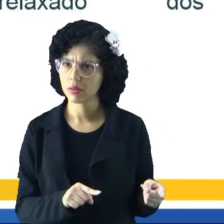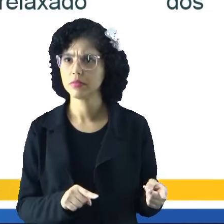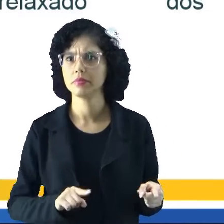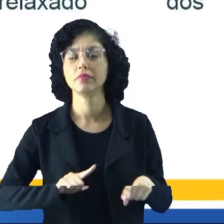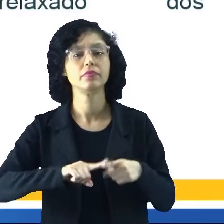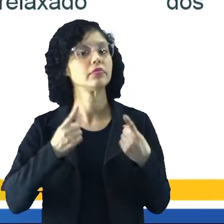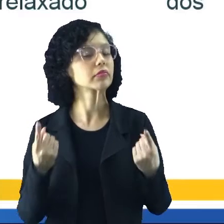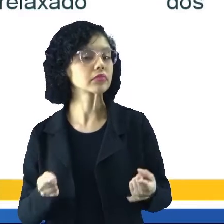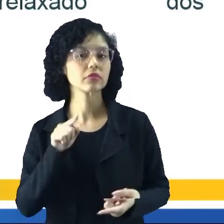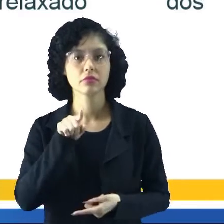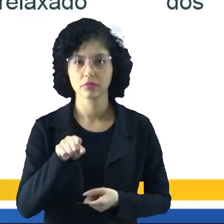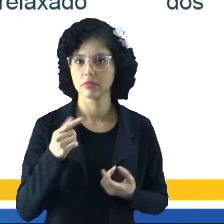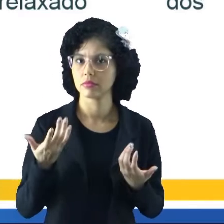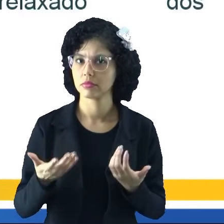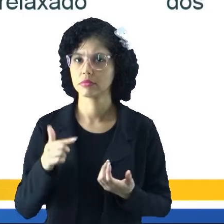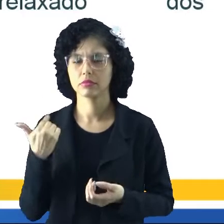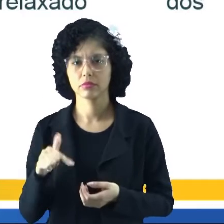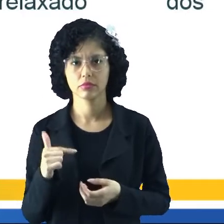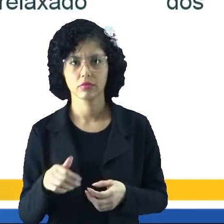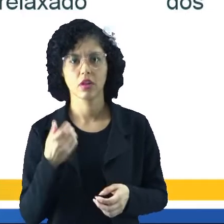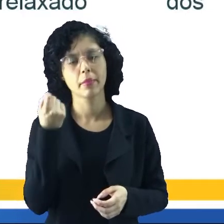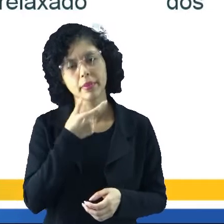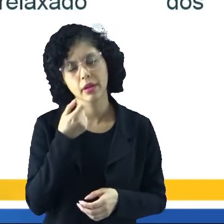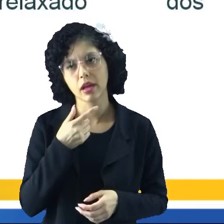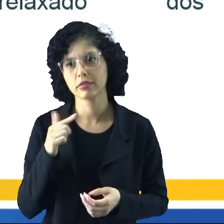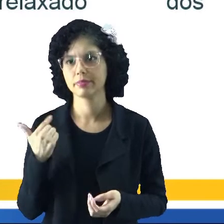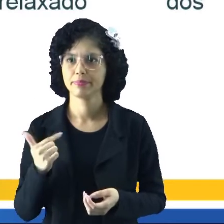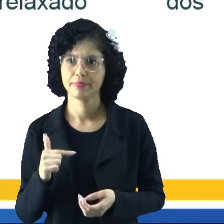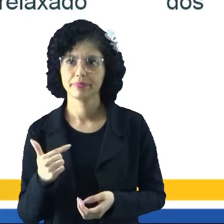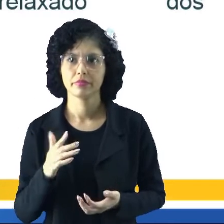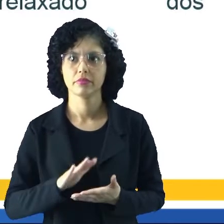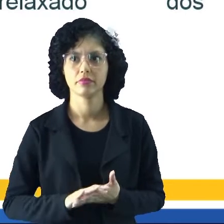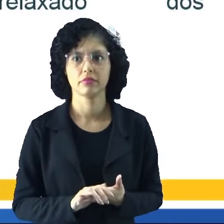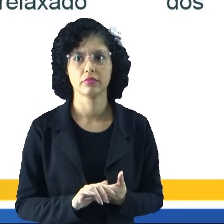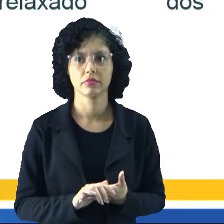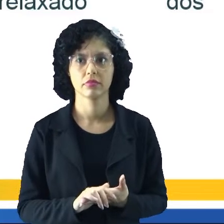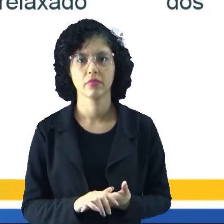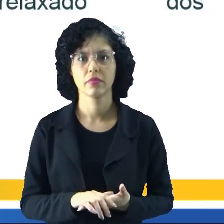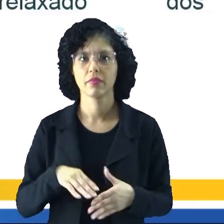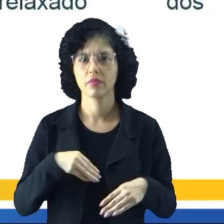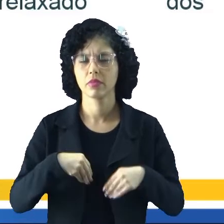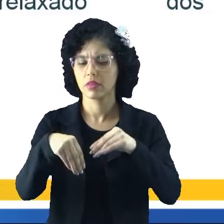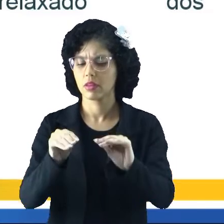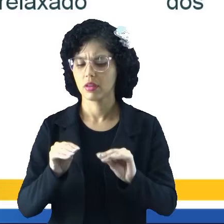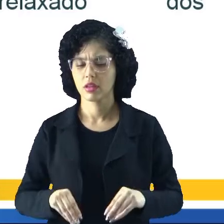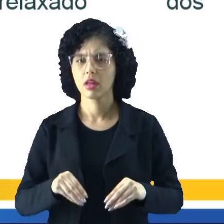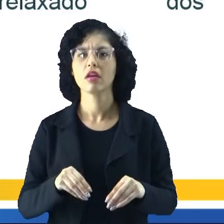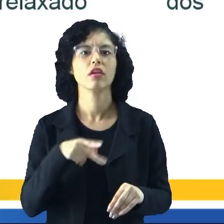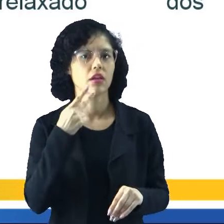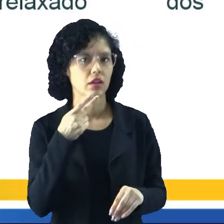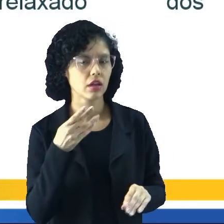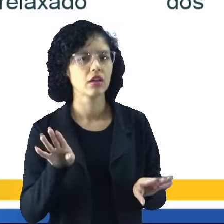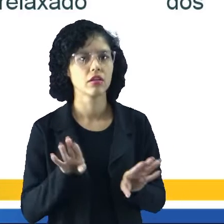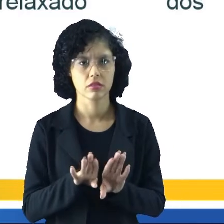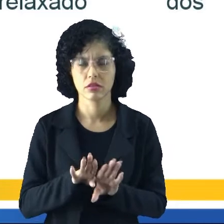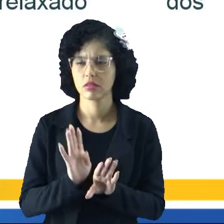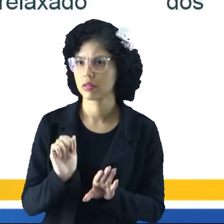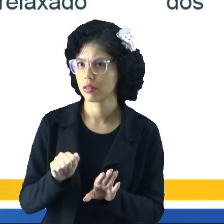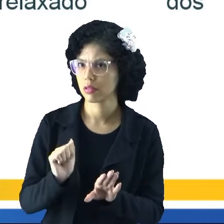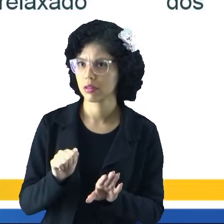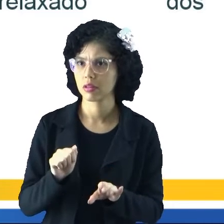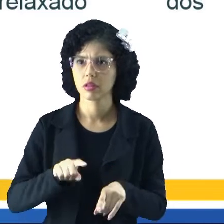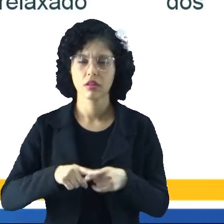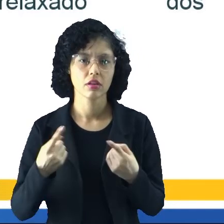Tem, mas não é isso que causa o efeito de humor. Né? Há um deslocamento temporal do comentário lateral? Sim, há um